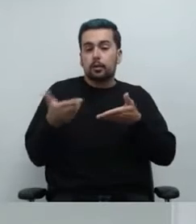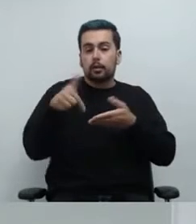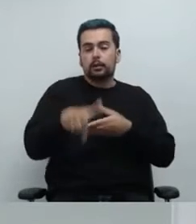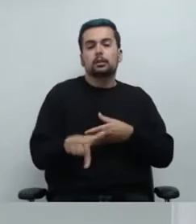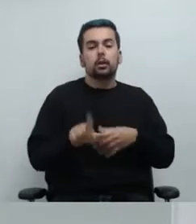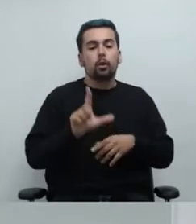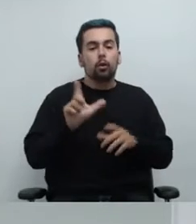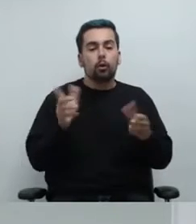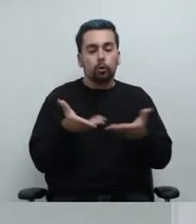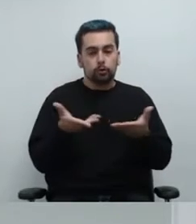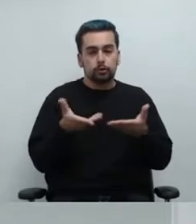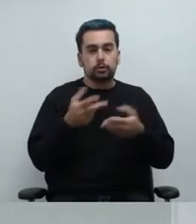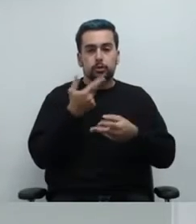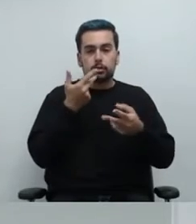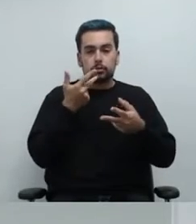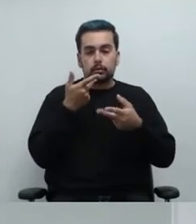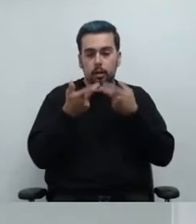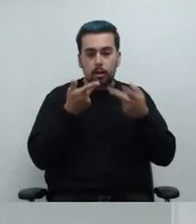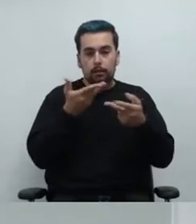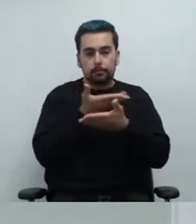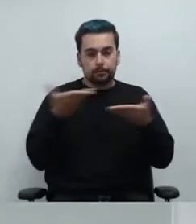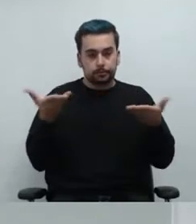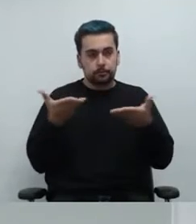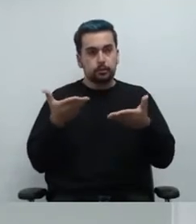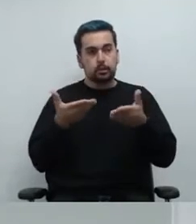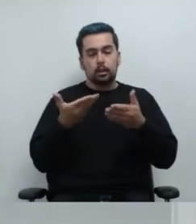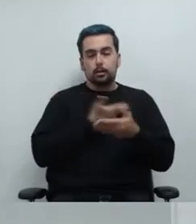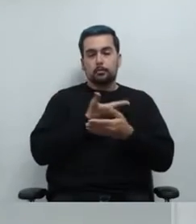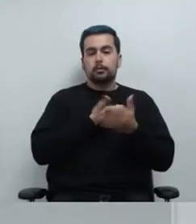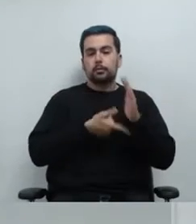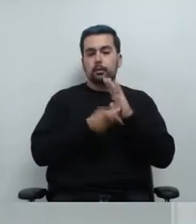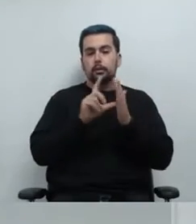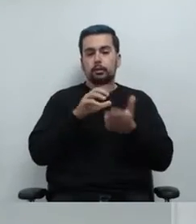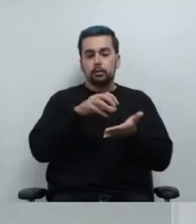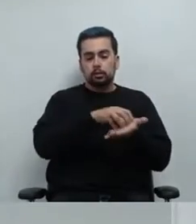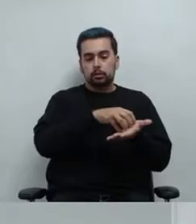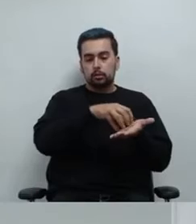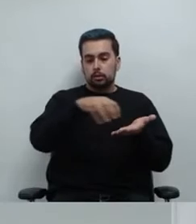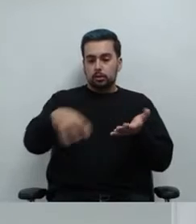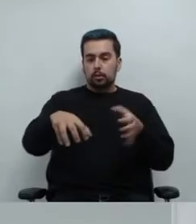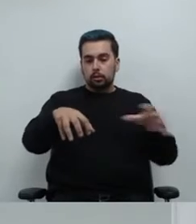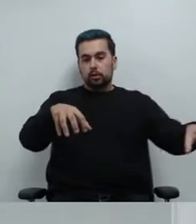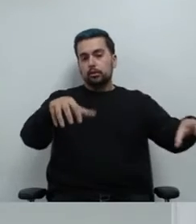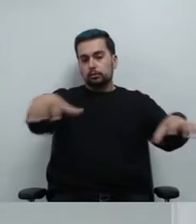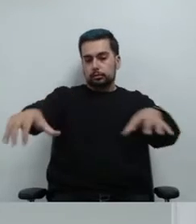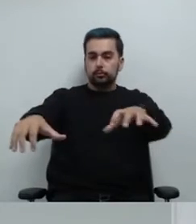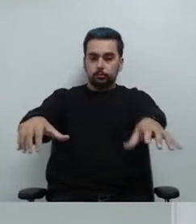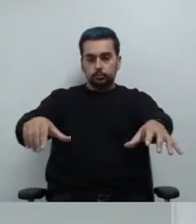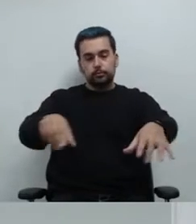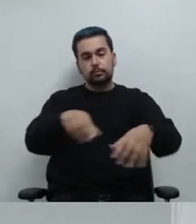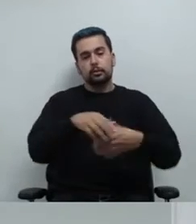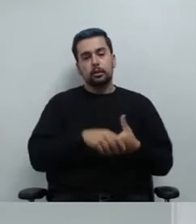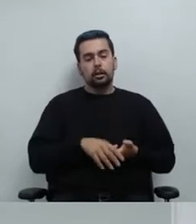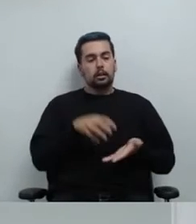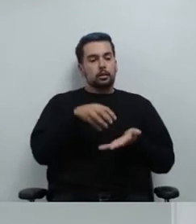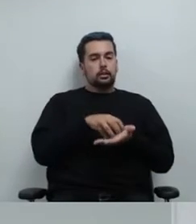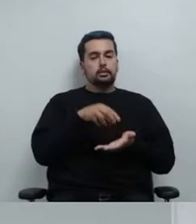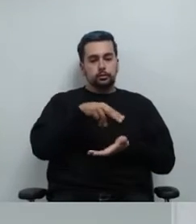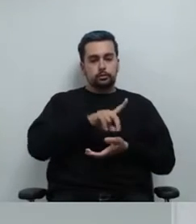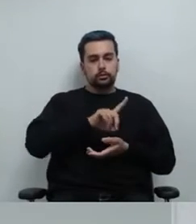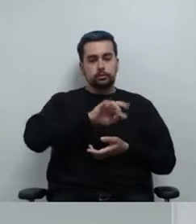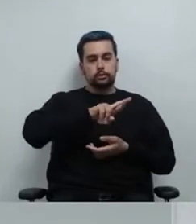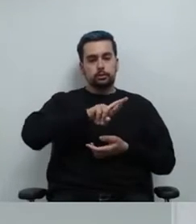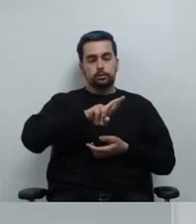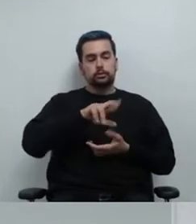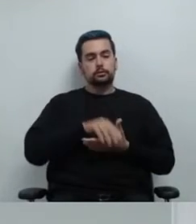tema já conhecido e já tratado pelos colegas que me antecederam, que é o desmembramento do NUDIR. Esse é um tema muito caro.